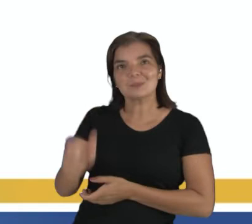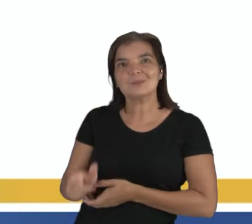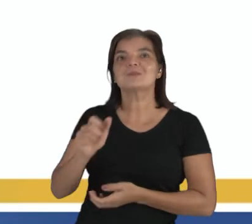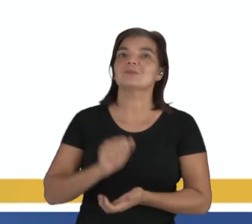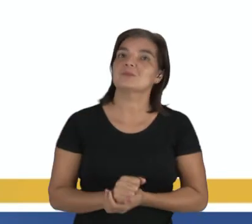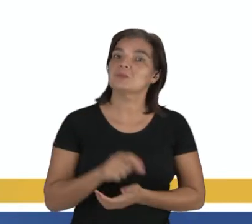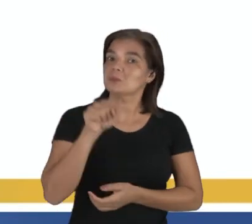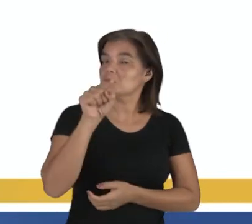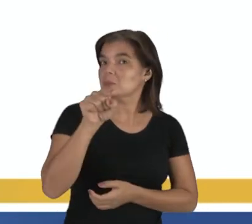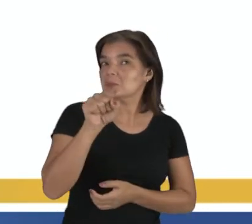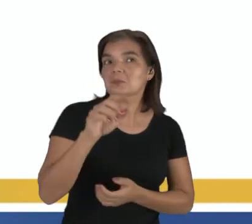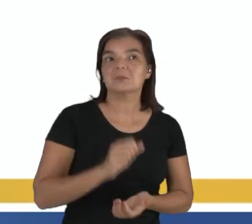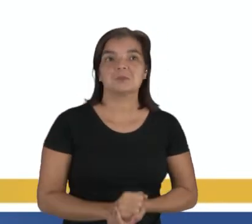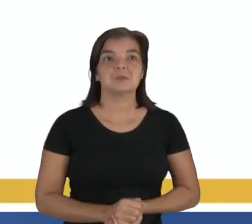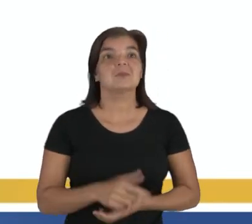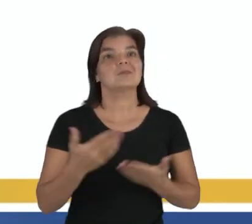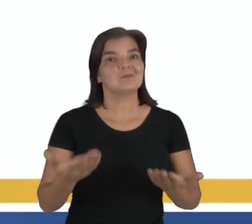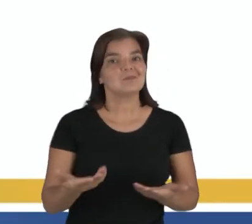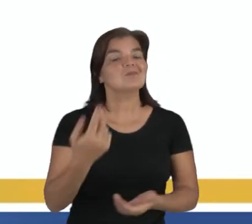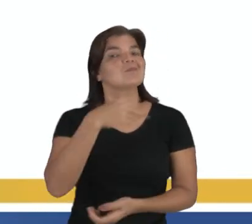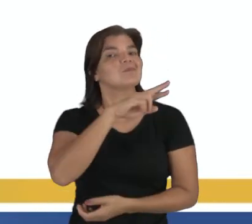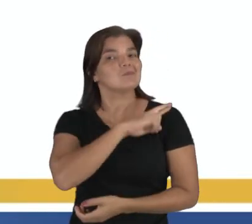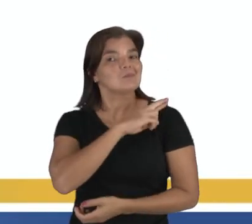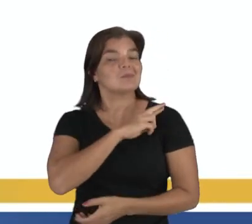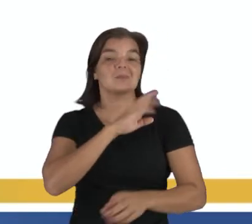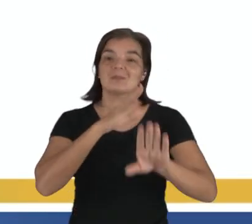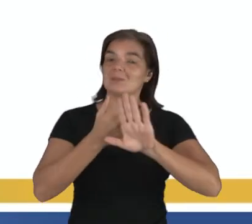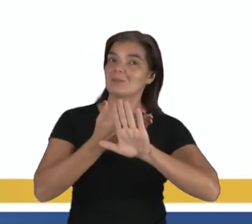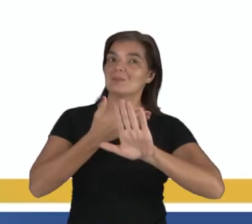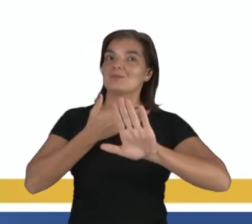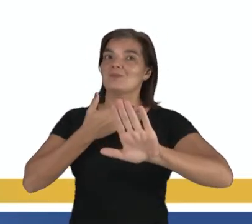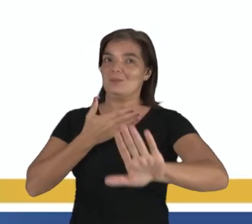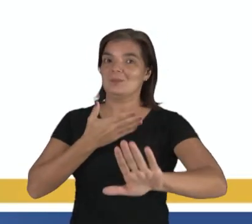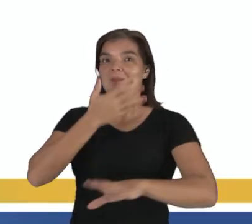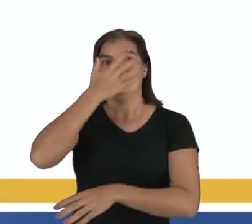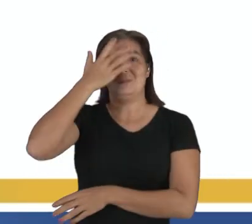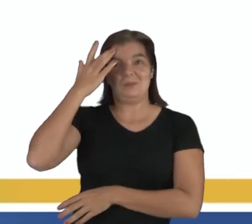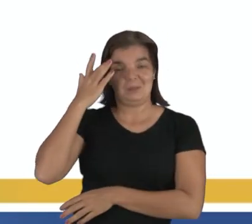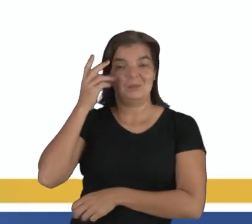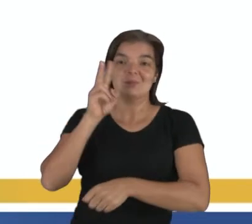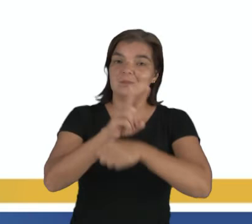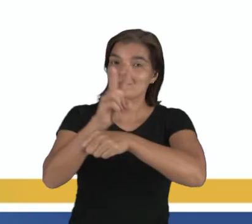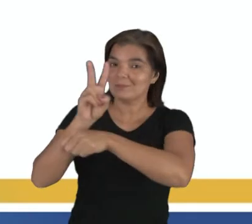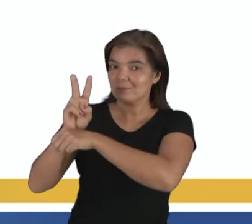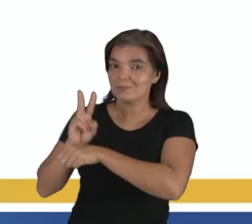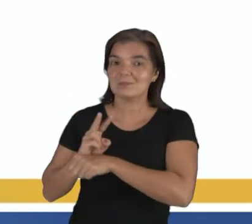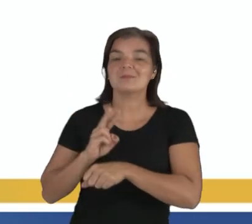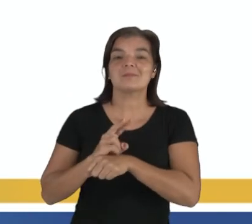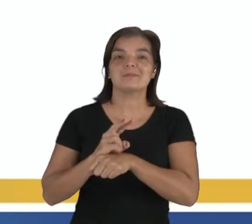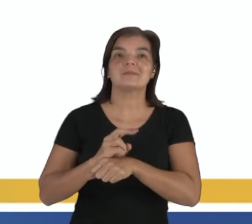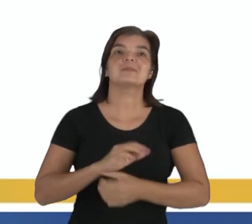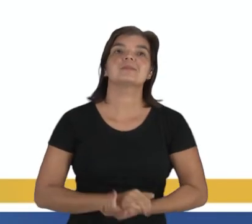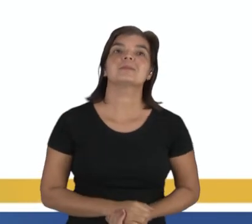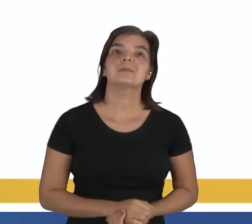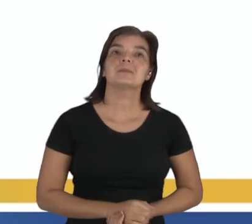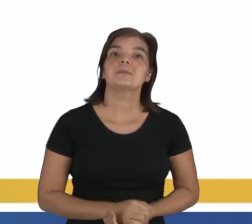outros, ou em você, e aí a sua obrigação é ficar longe das pessoas para